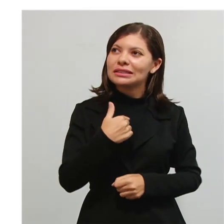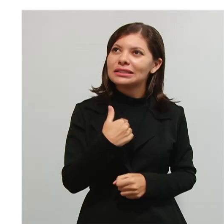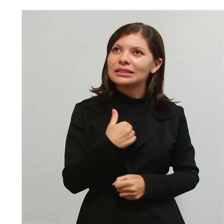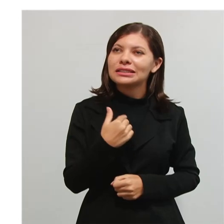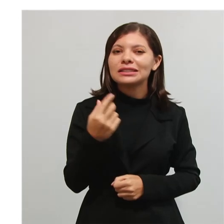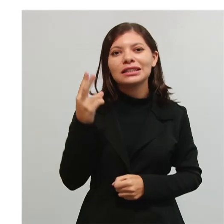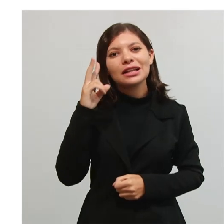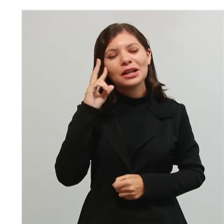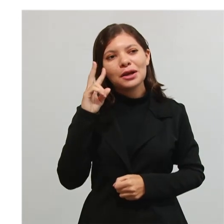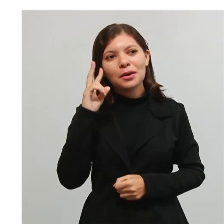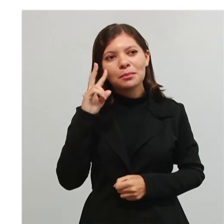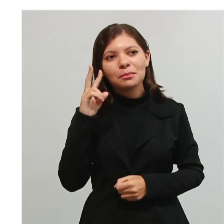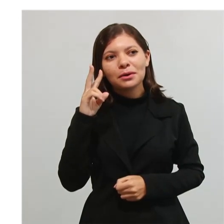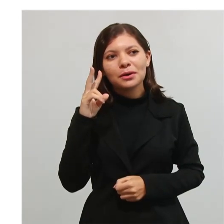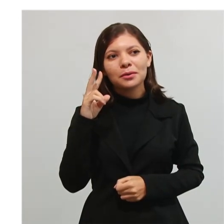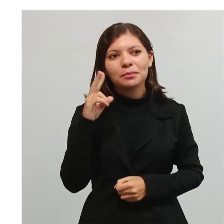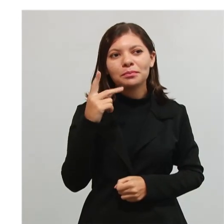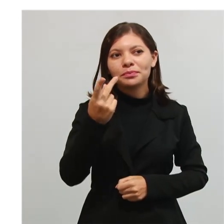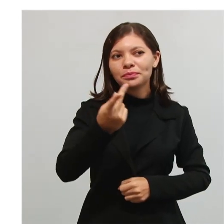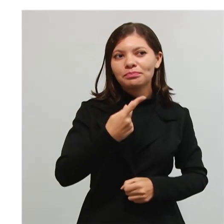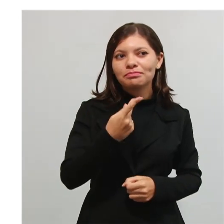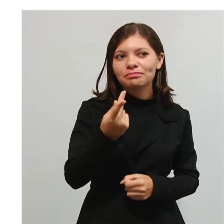nós acabamos